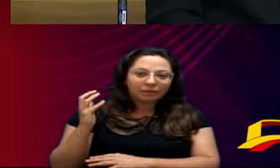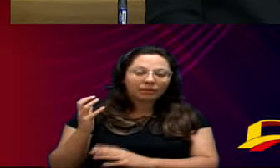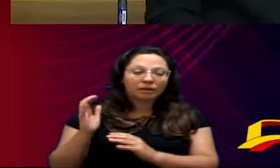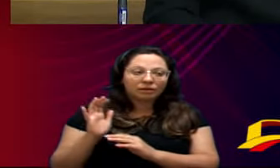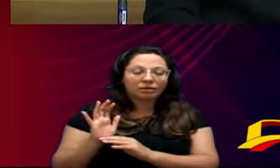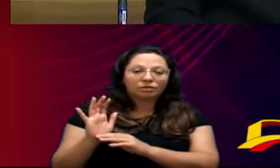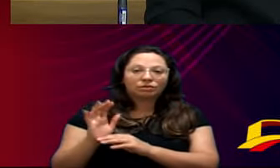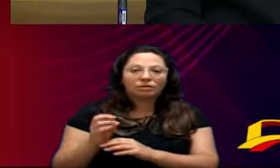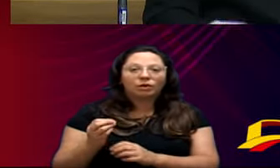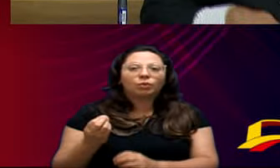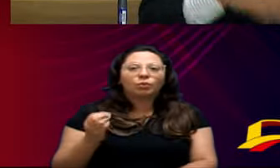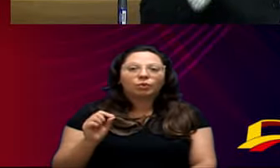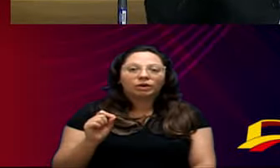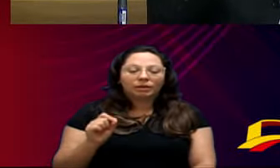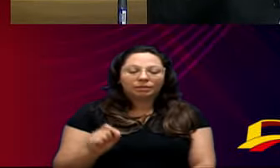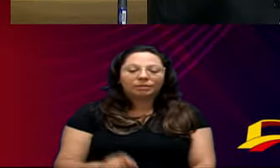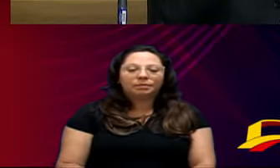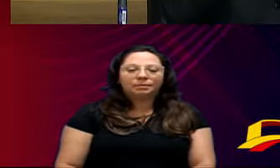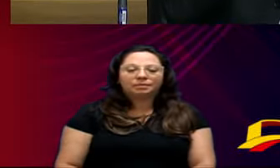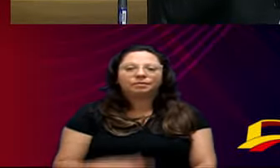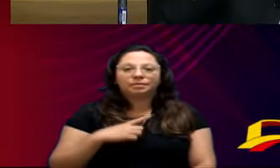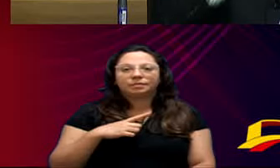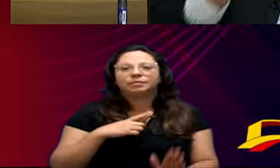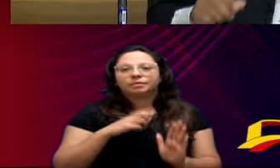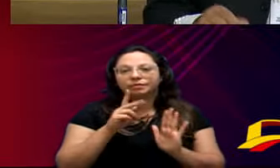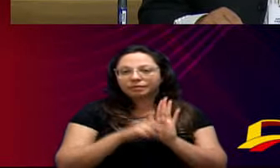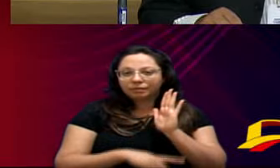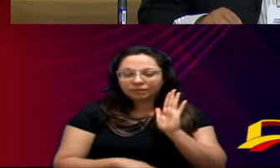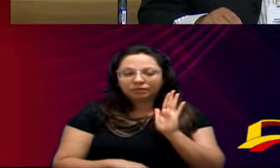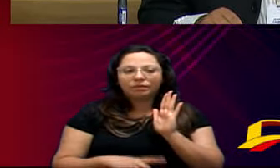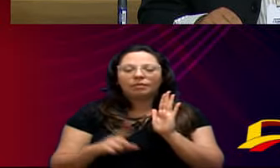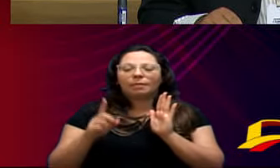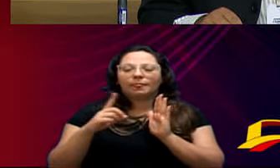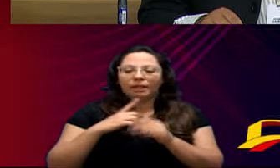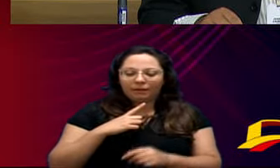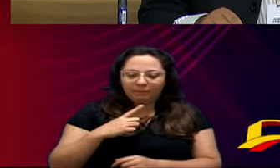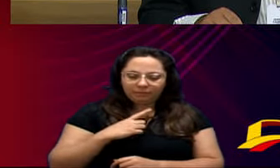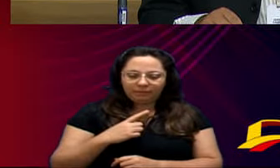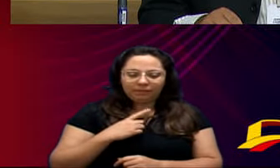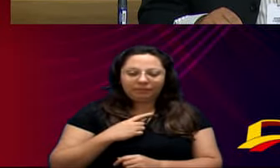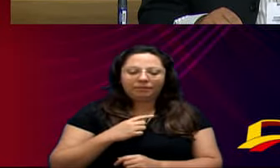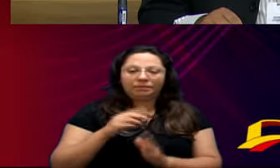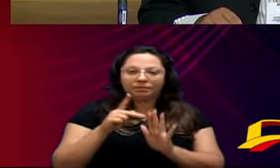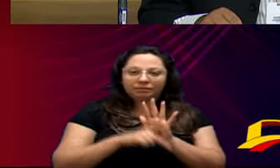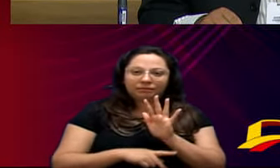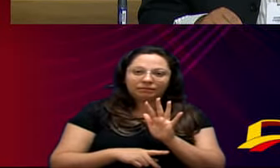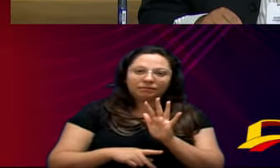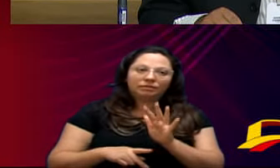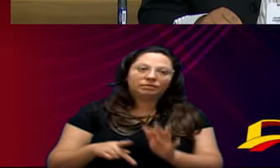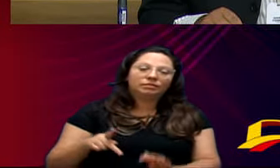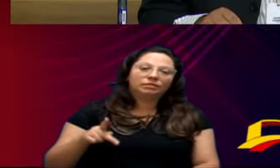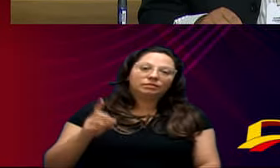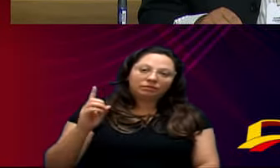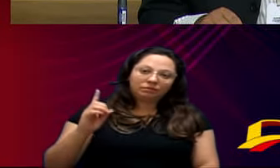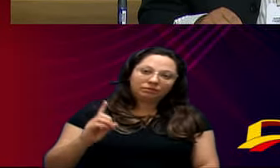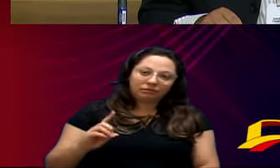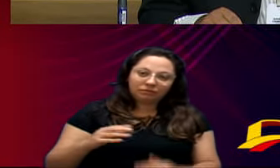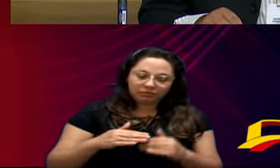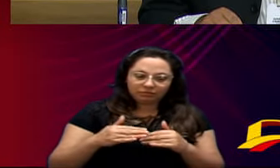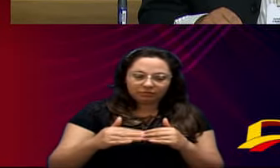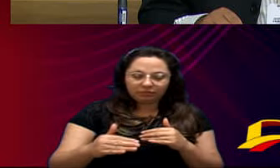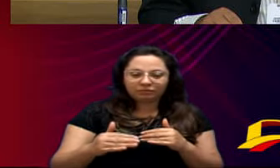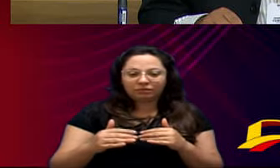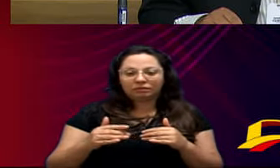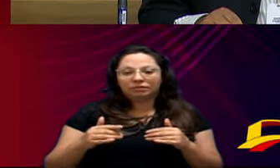alguma algum projeto S Sim nós temos colaborado a construção de uma proposta de plano diret e a questão dos corredores